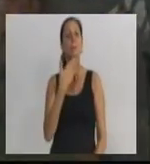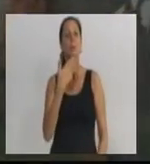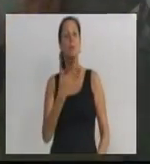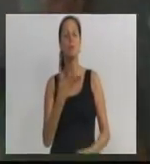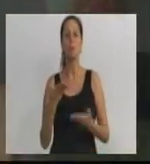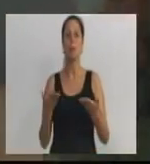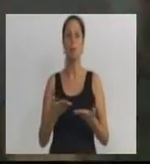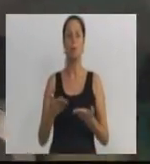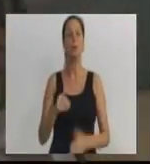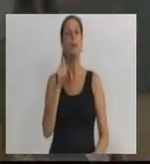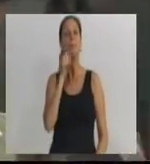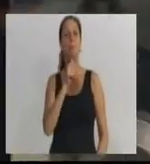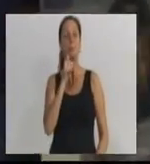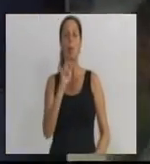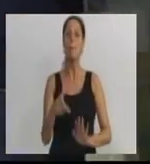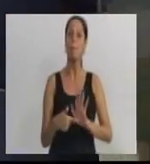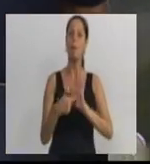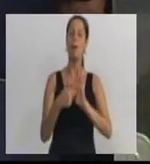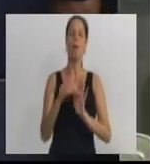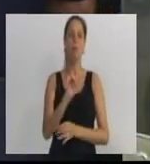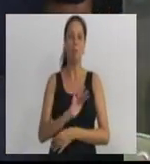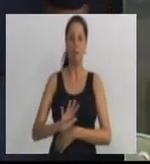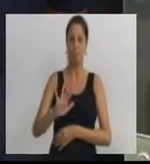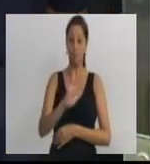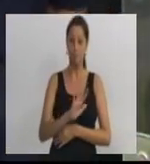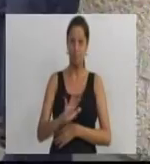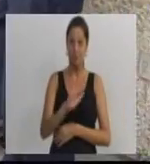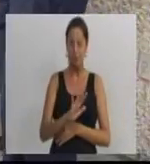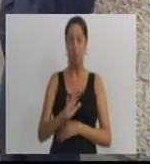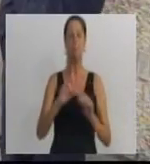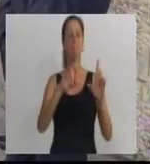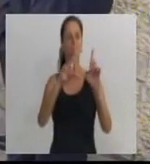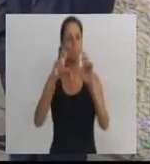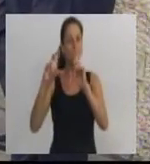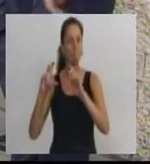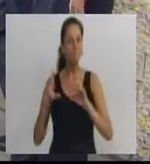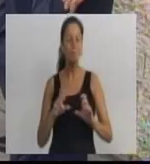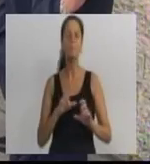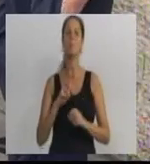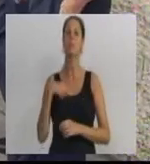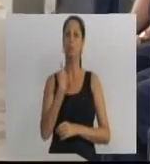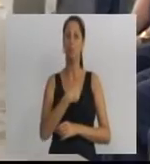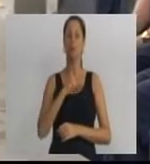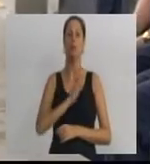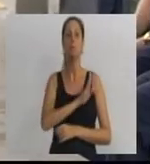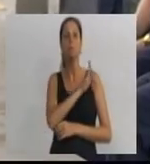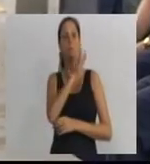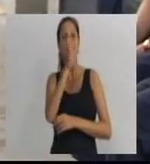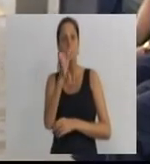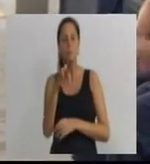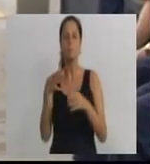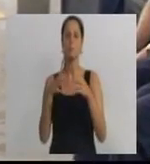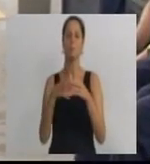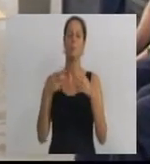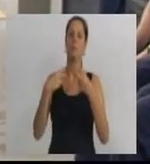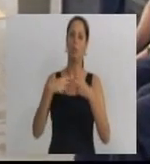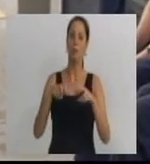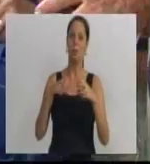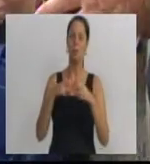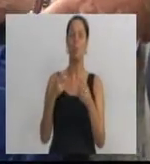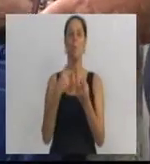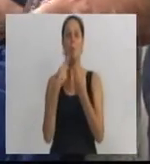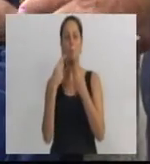imagens onde que estivemos hoje de manhã participando, e tenho certeza de que todas as informações que lá